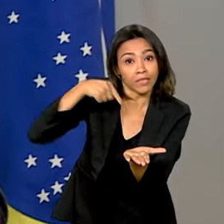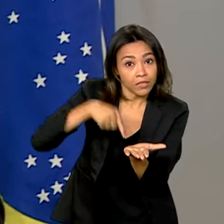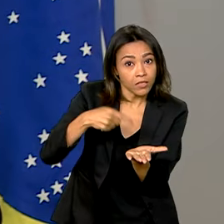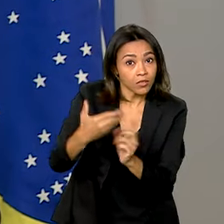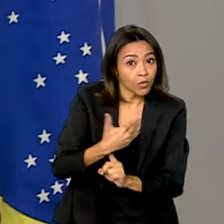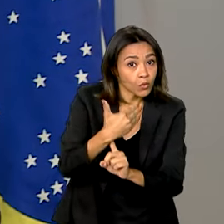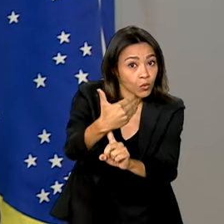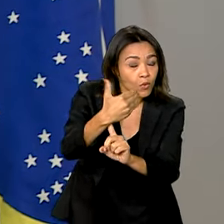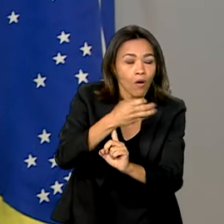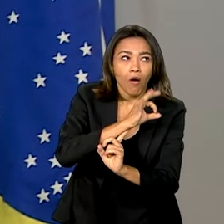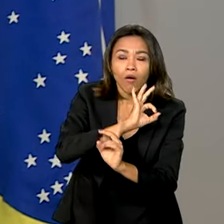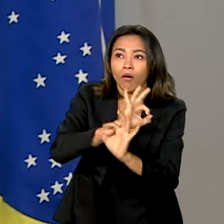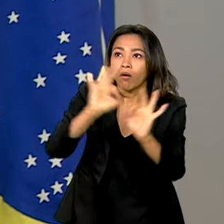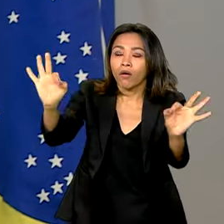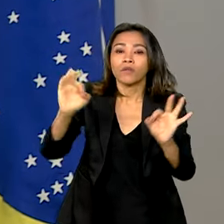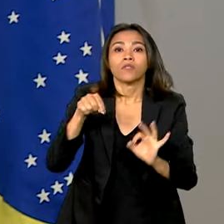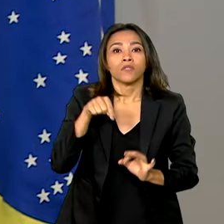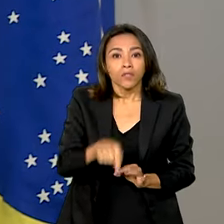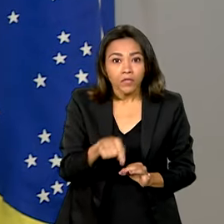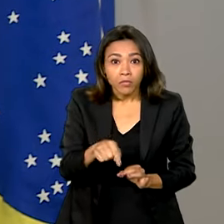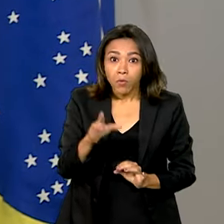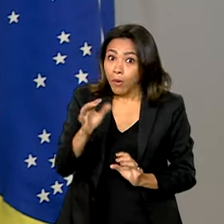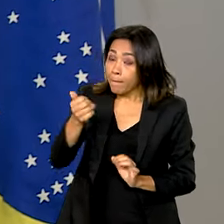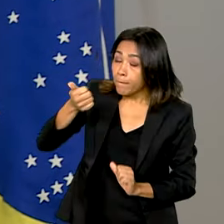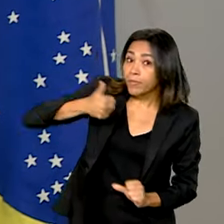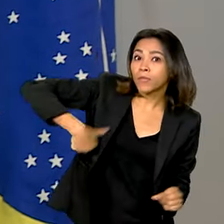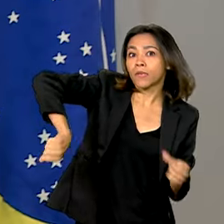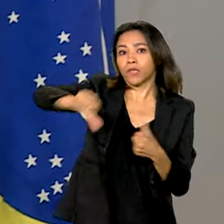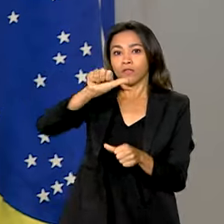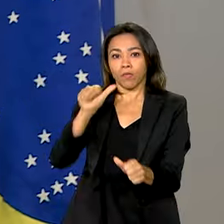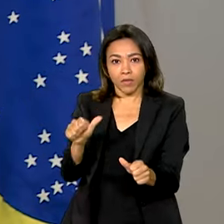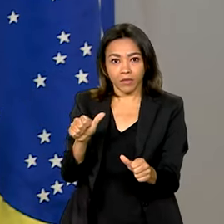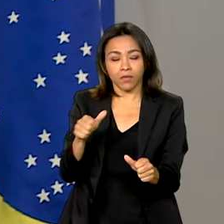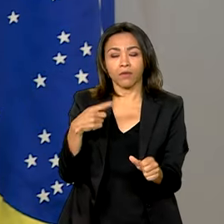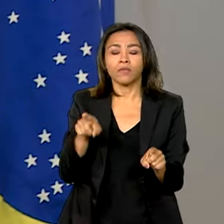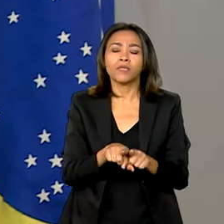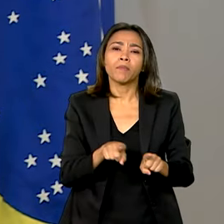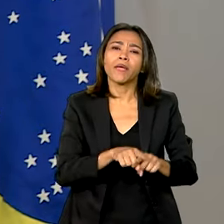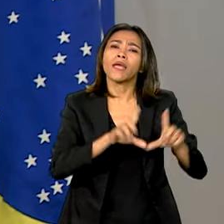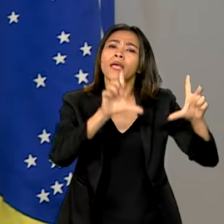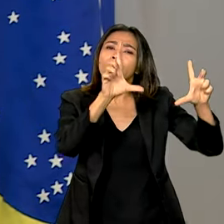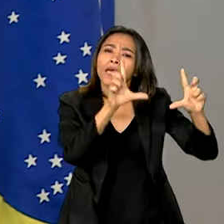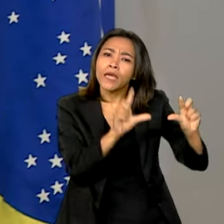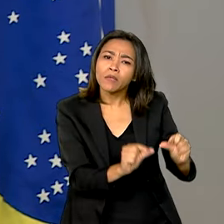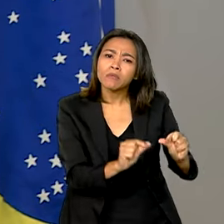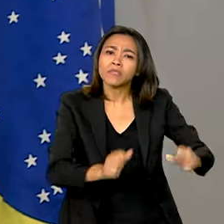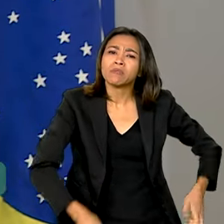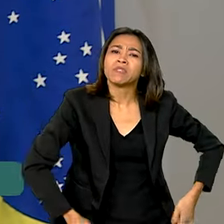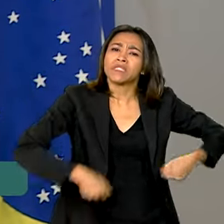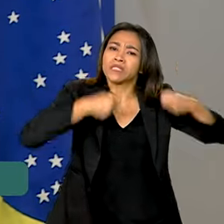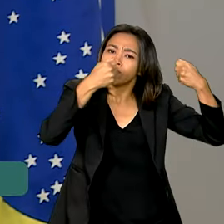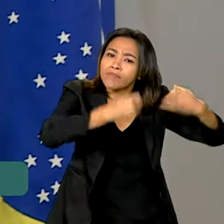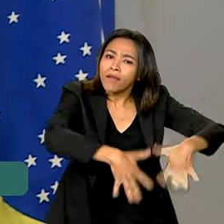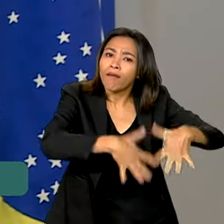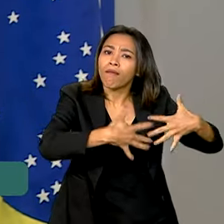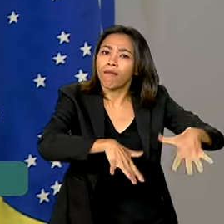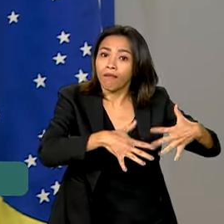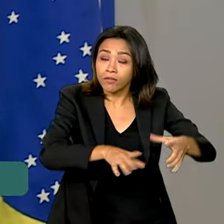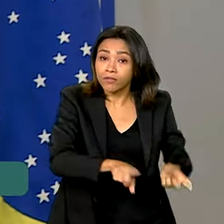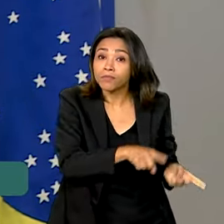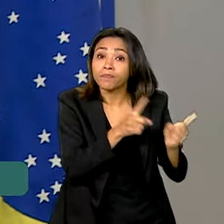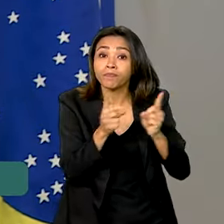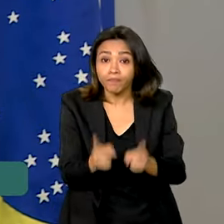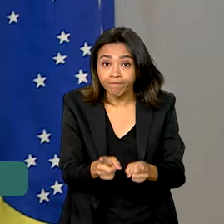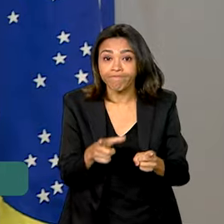diferença. Transformação digital, redução de custos, aumento de